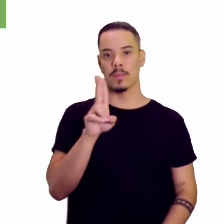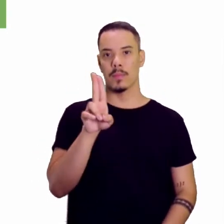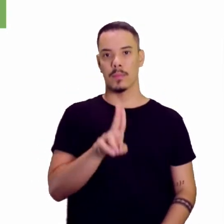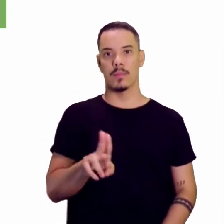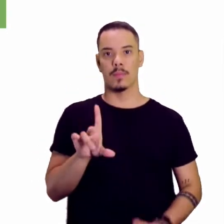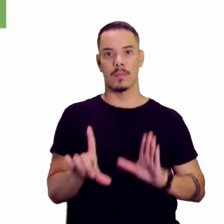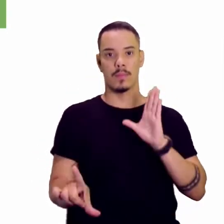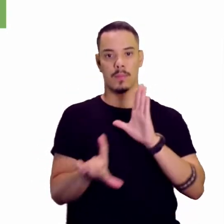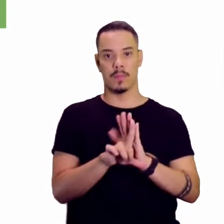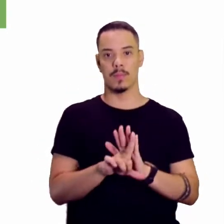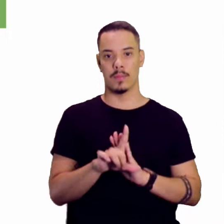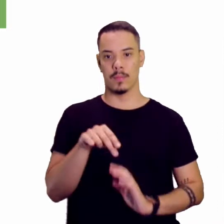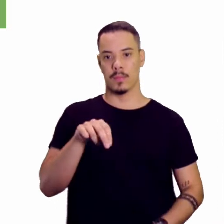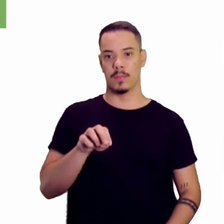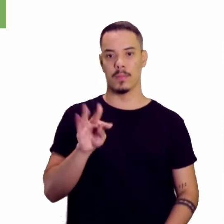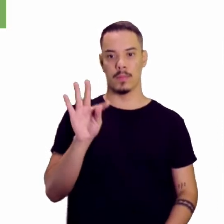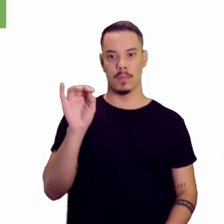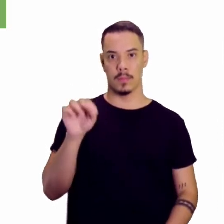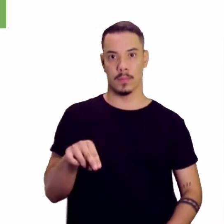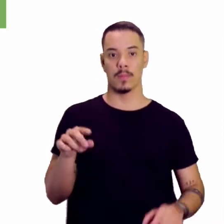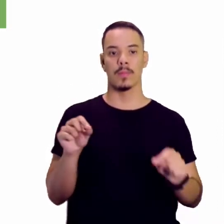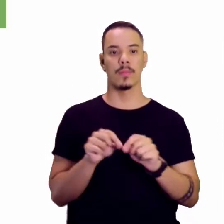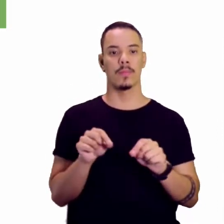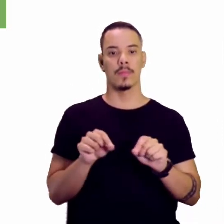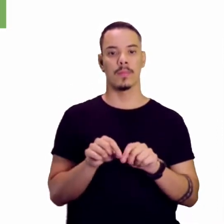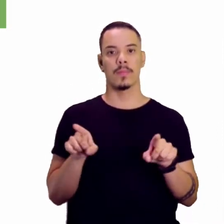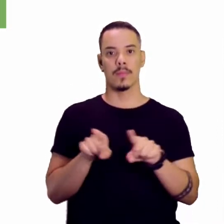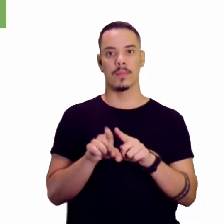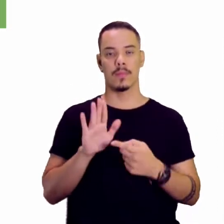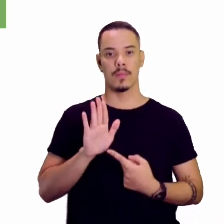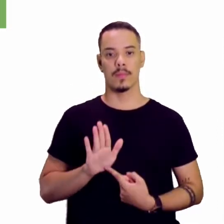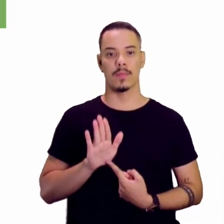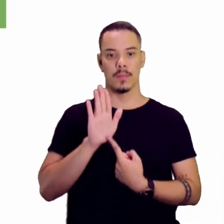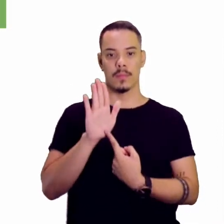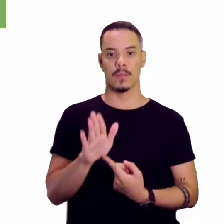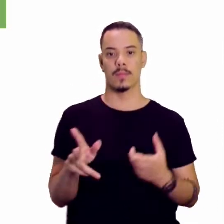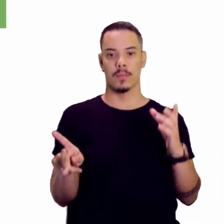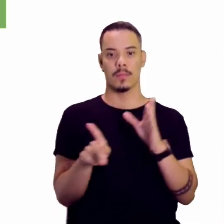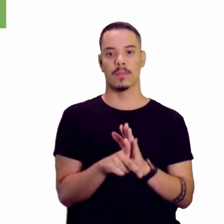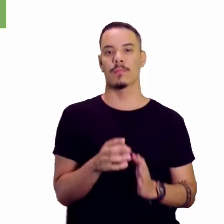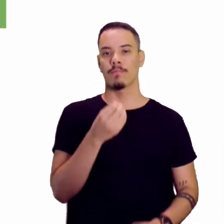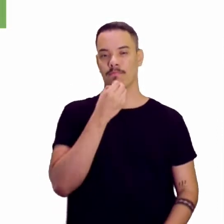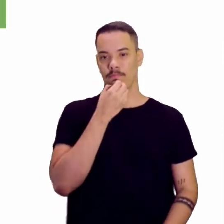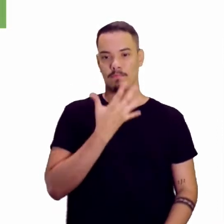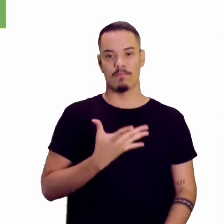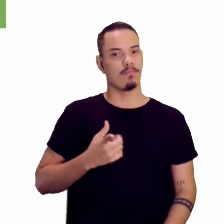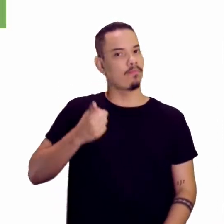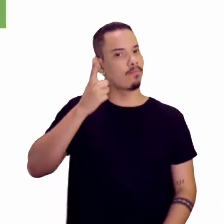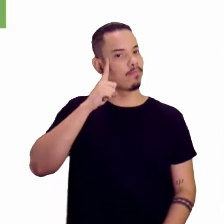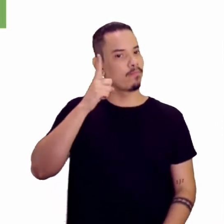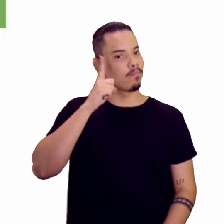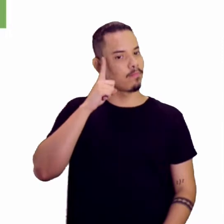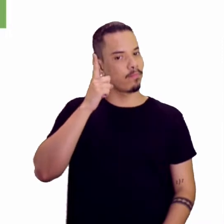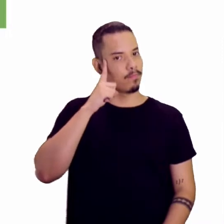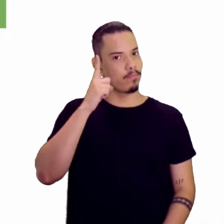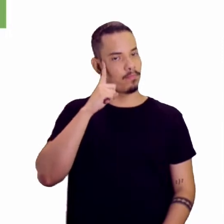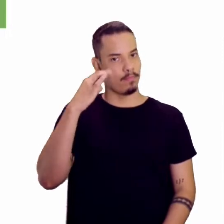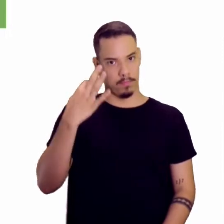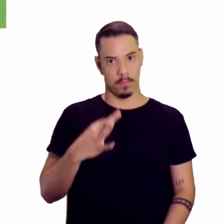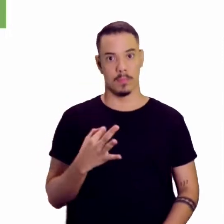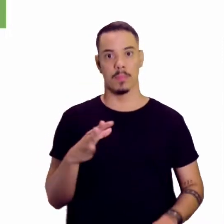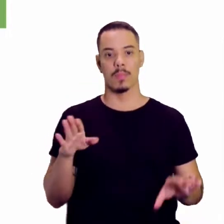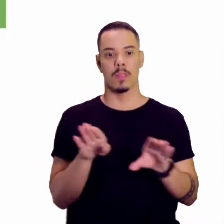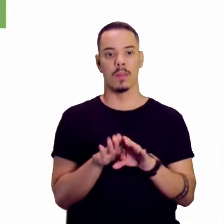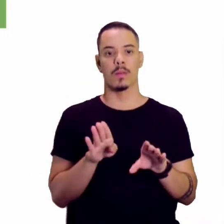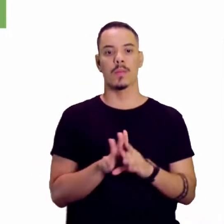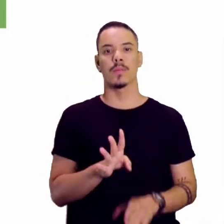de Newton e fazer, né, uma demonstração de seus benefícios no cotidiano, no dia a dia, né? Exatamente. E